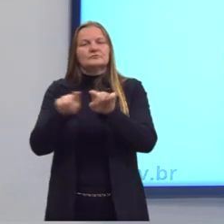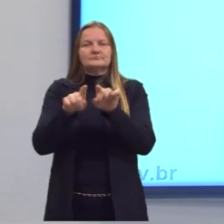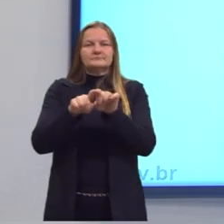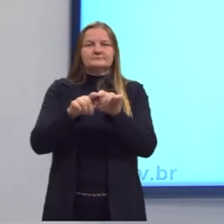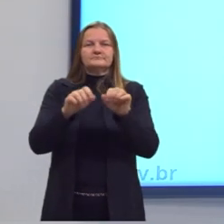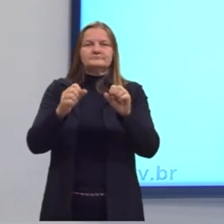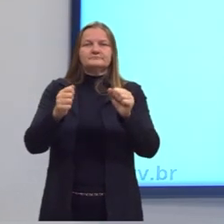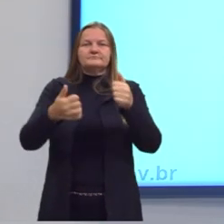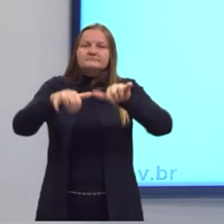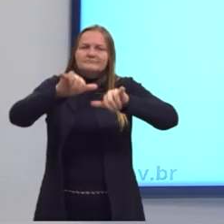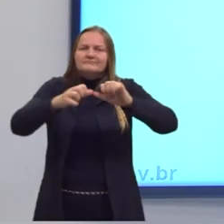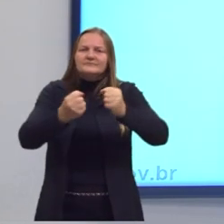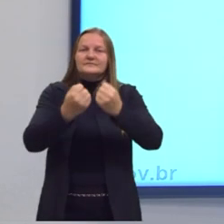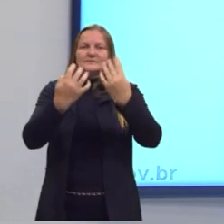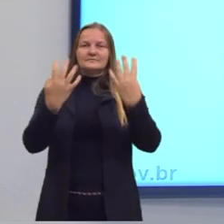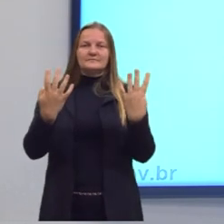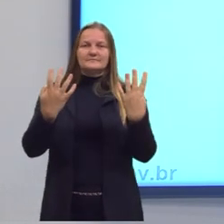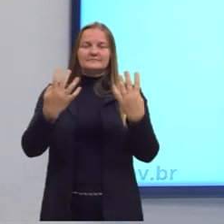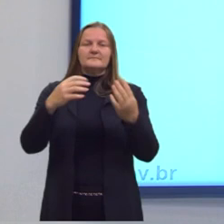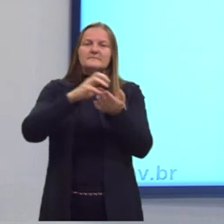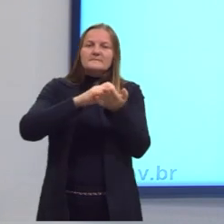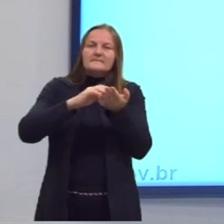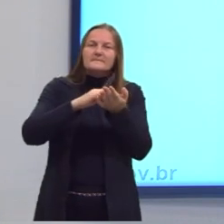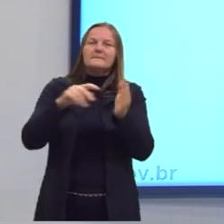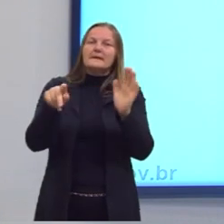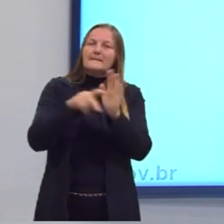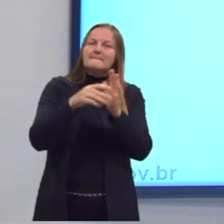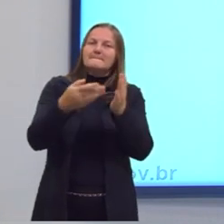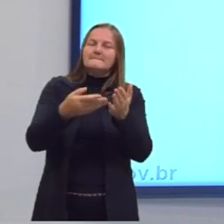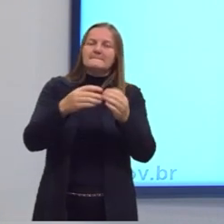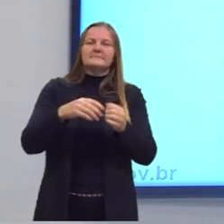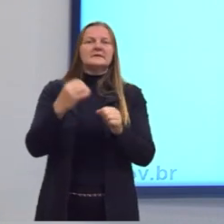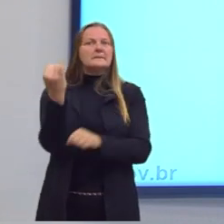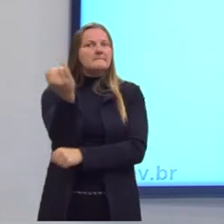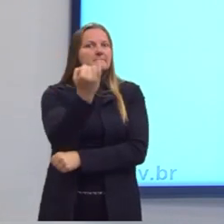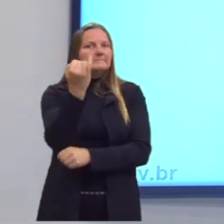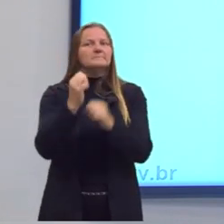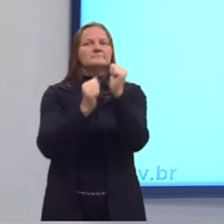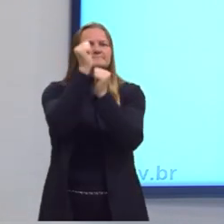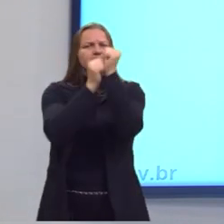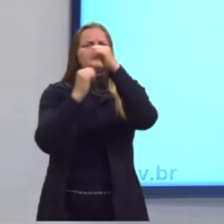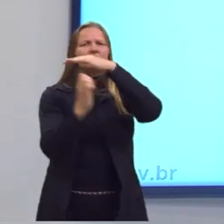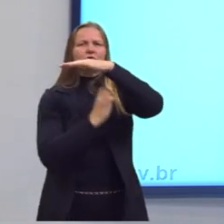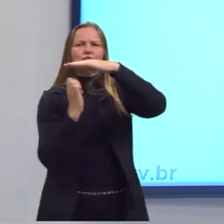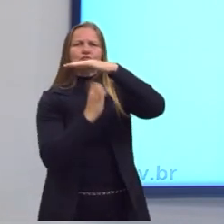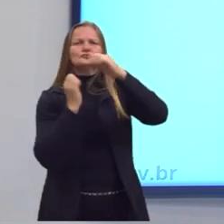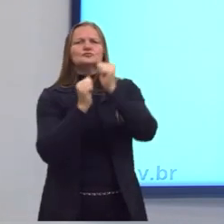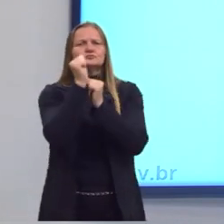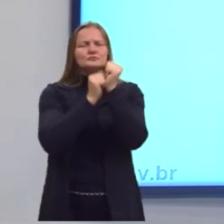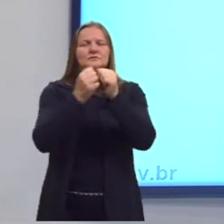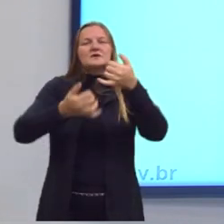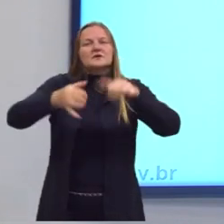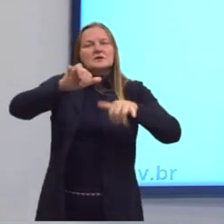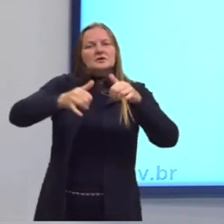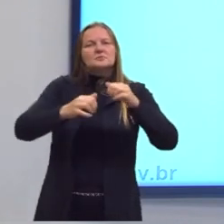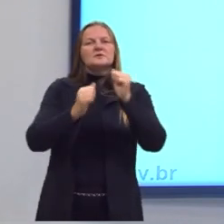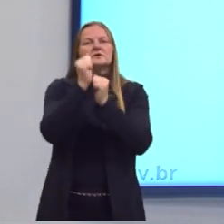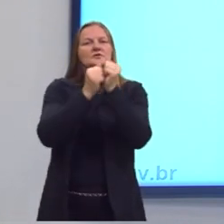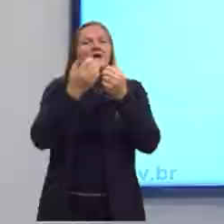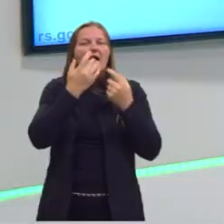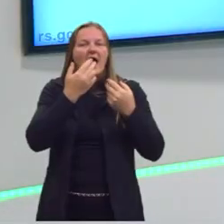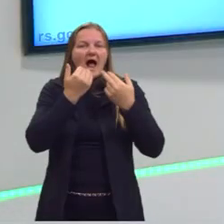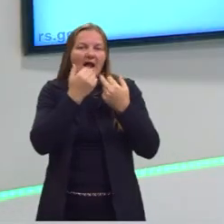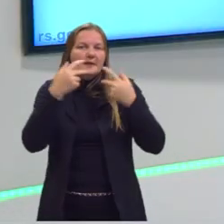envolvem na reação na eles são super importantes na e três em geral tanto - a química quanto na indústria de